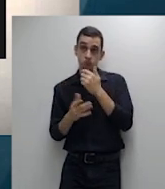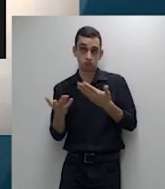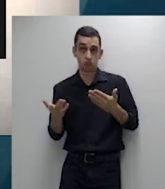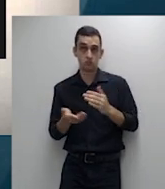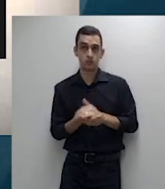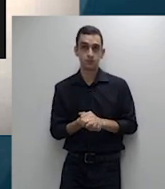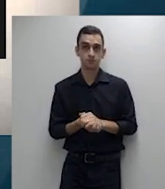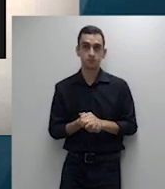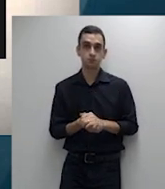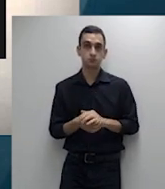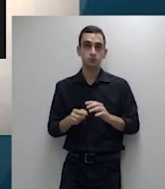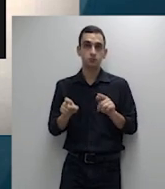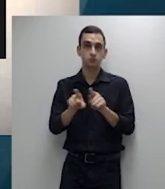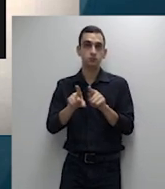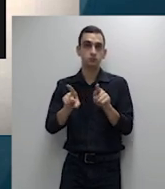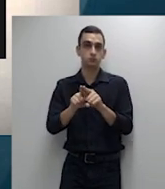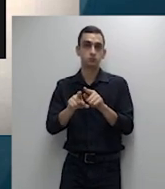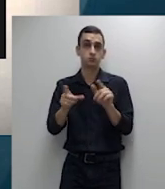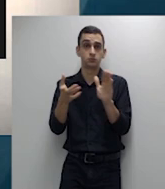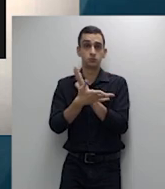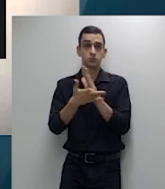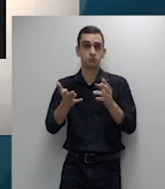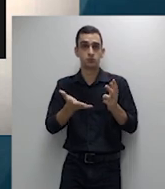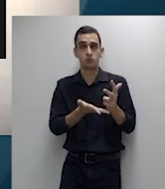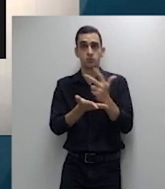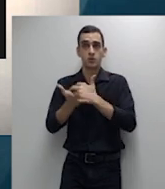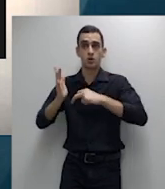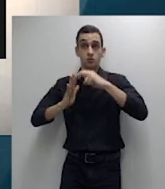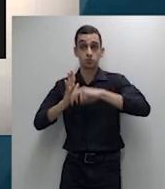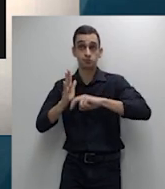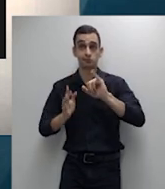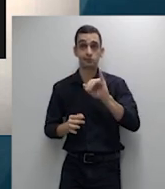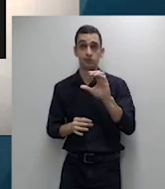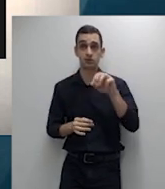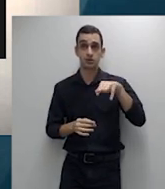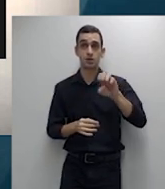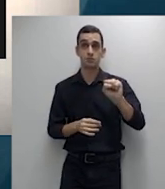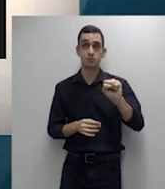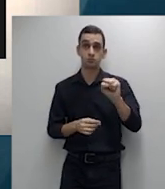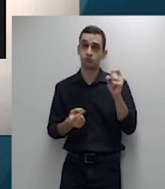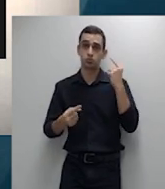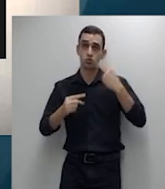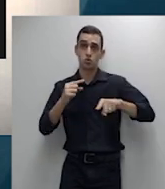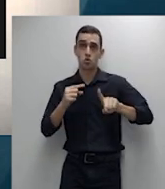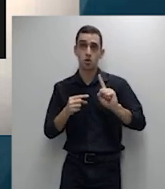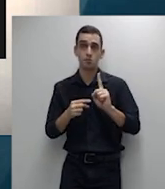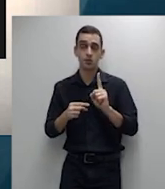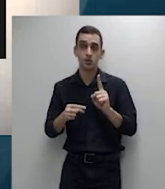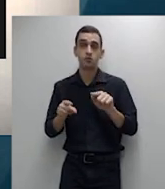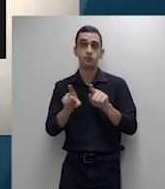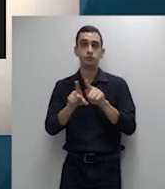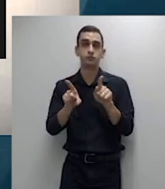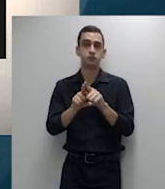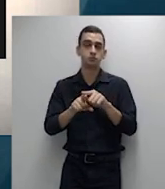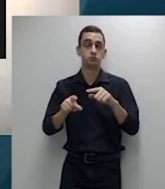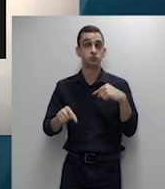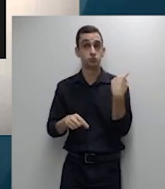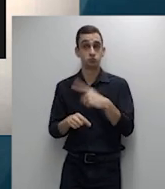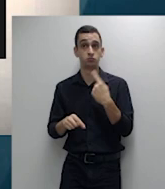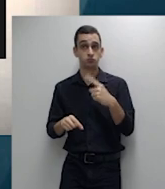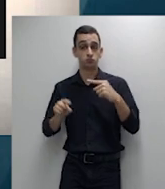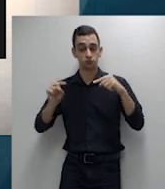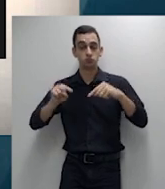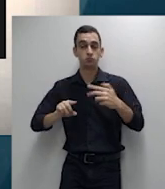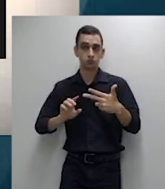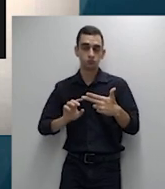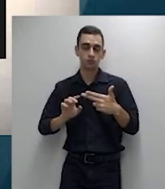afastar a exigência do ICMS que justamente e esse é o ponto como amigos pois gostaria de destacar